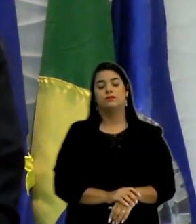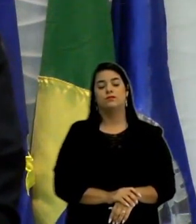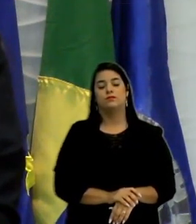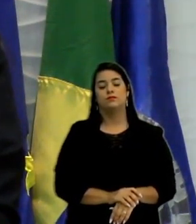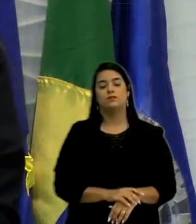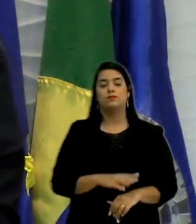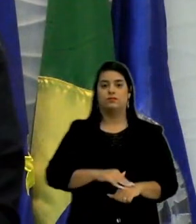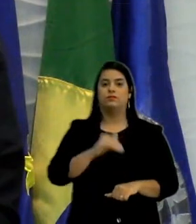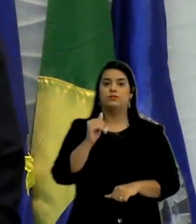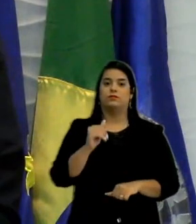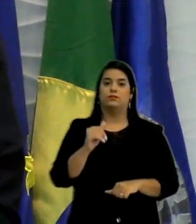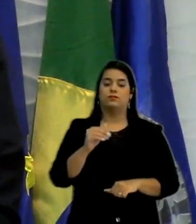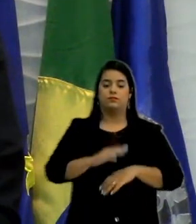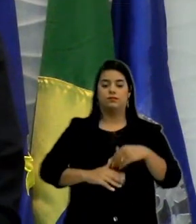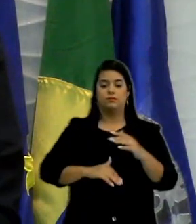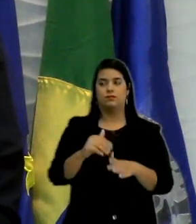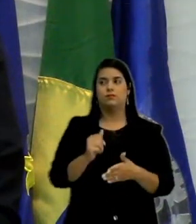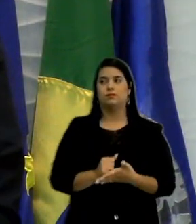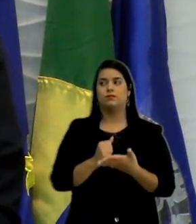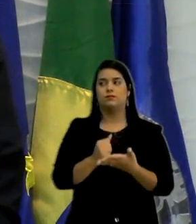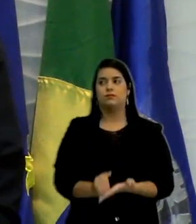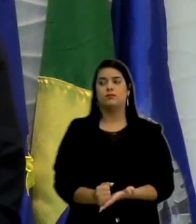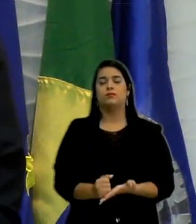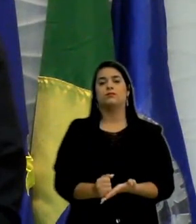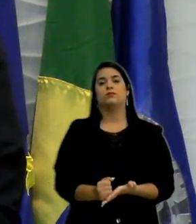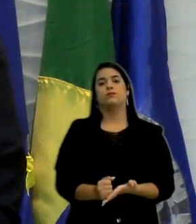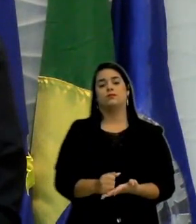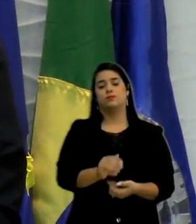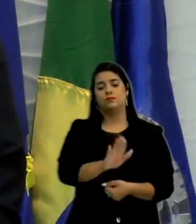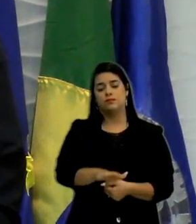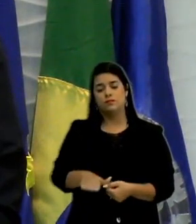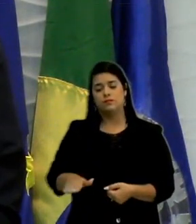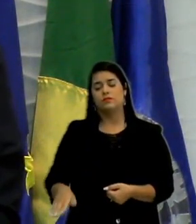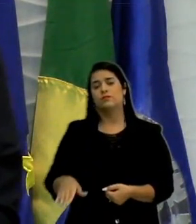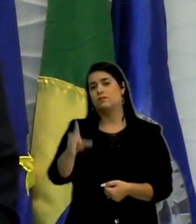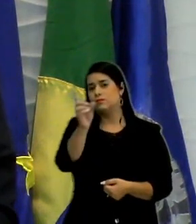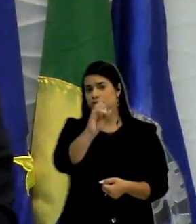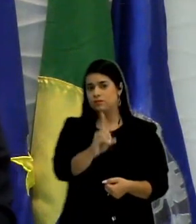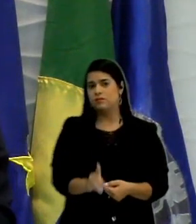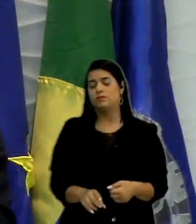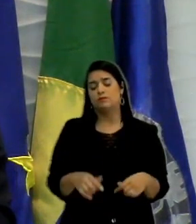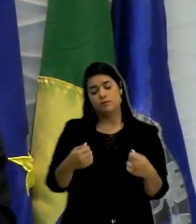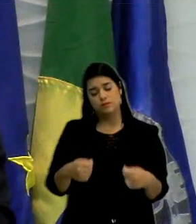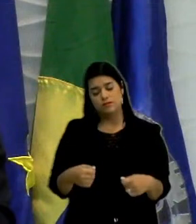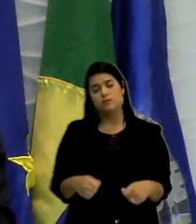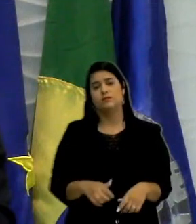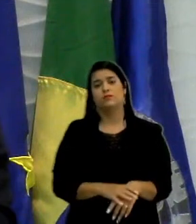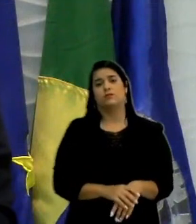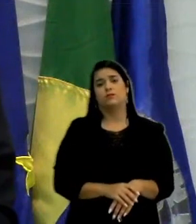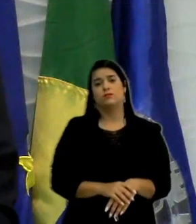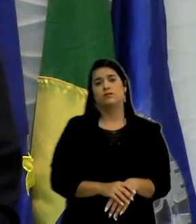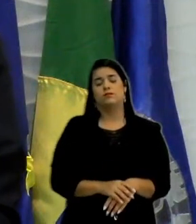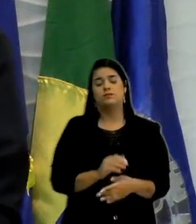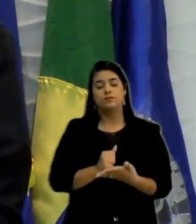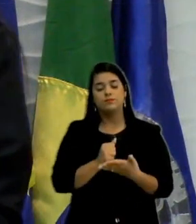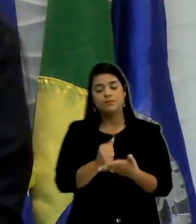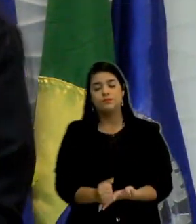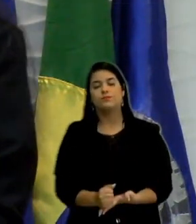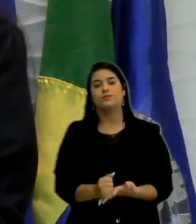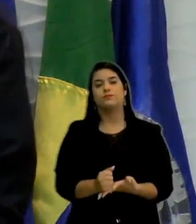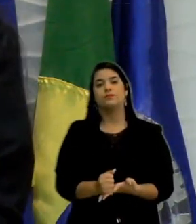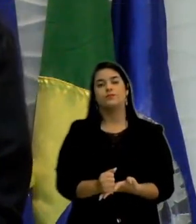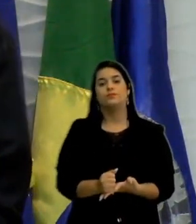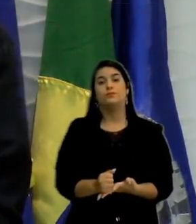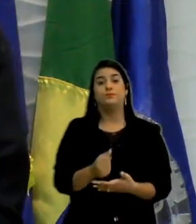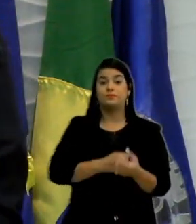coloque mais cuidadores para as crianças especiais que precisam de um cuidador. O ano